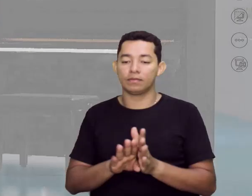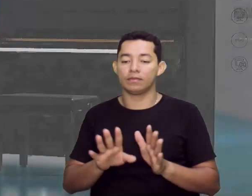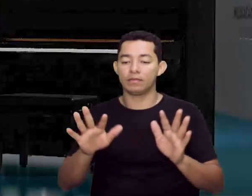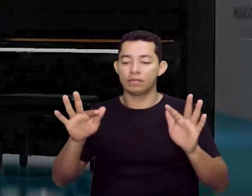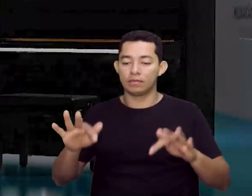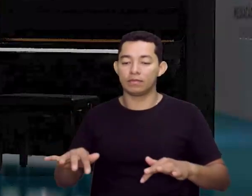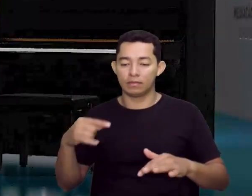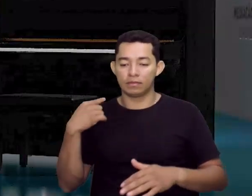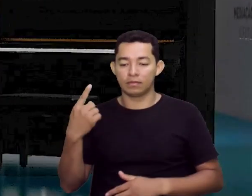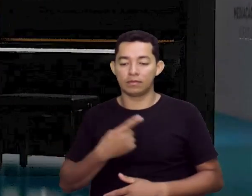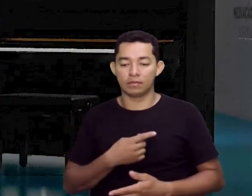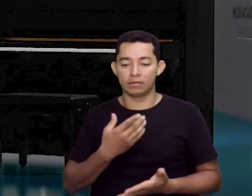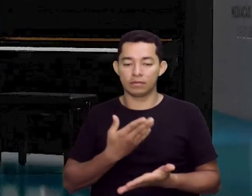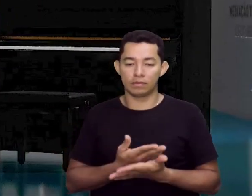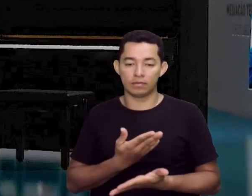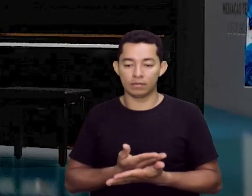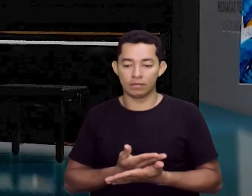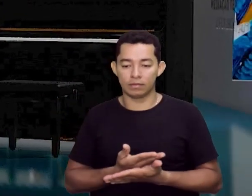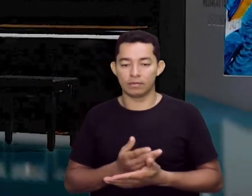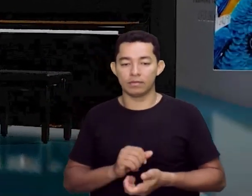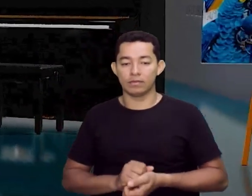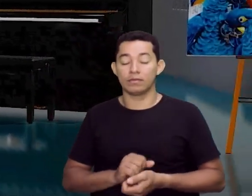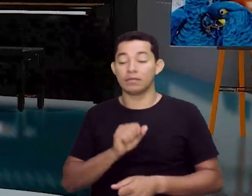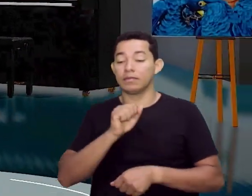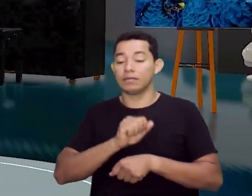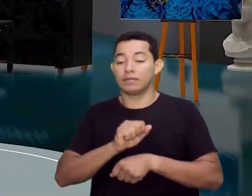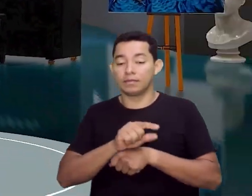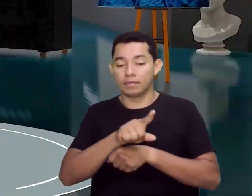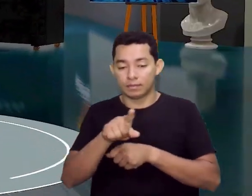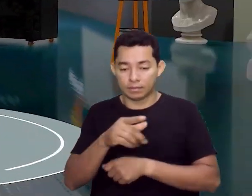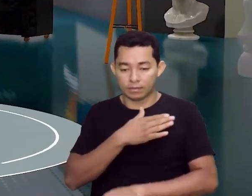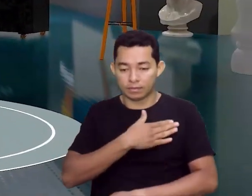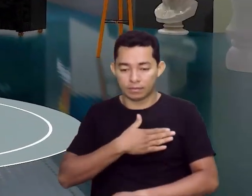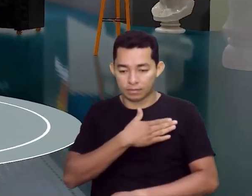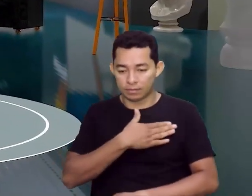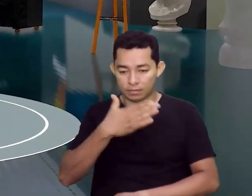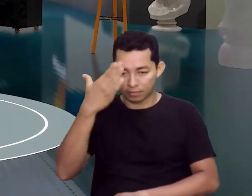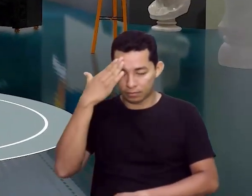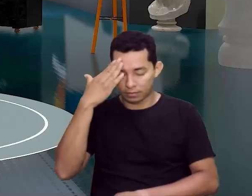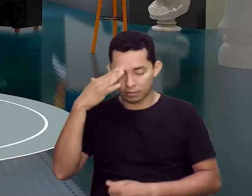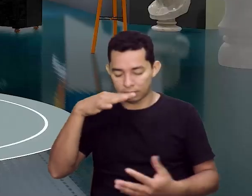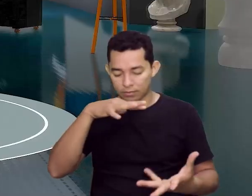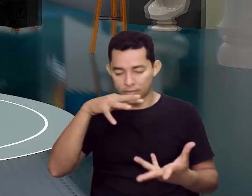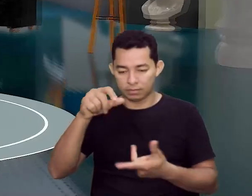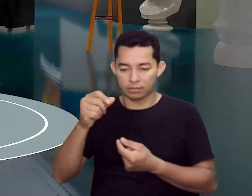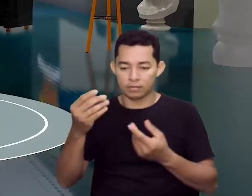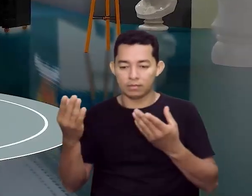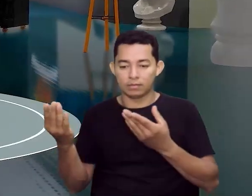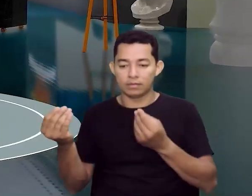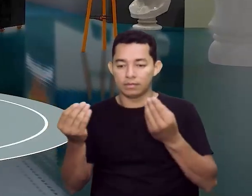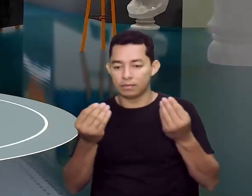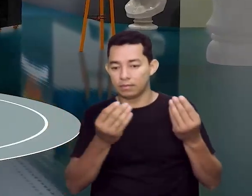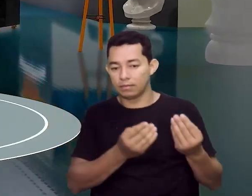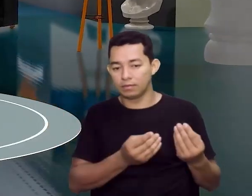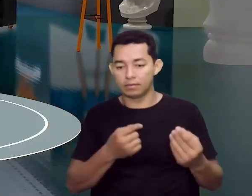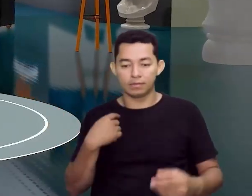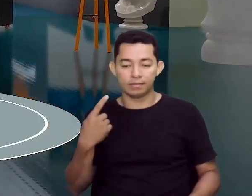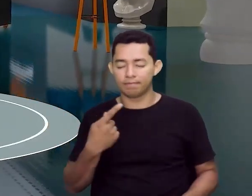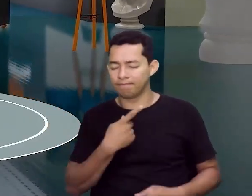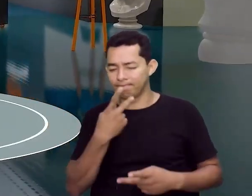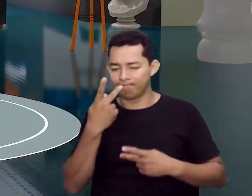com as nossas referências aí. Espero que vocês tenham gostado, que vocês tenham entendido. Realmente é um mundo grande, a gente fala